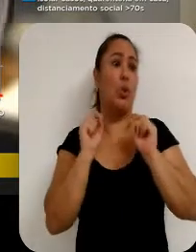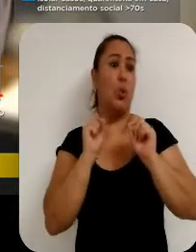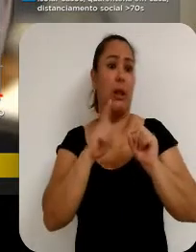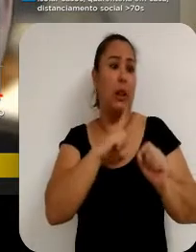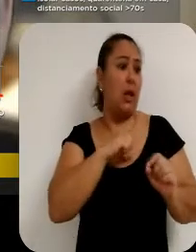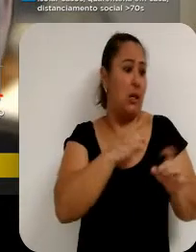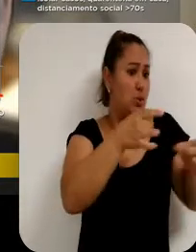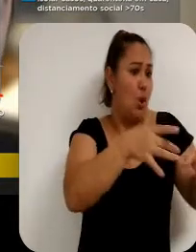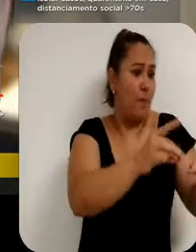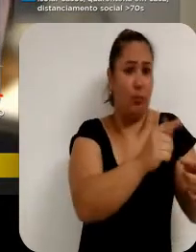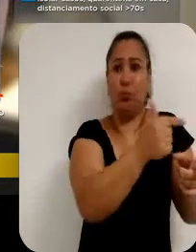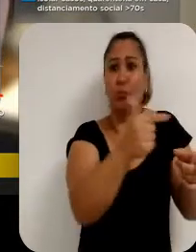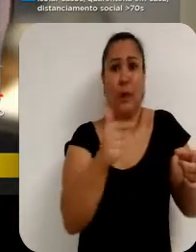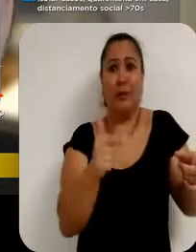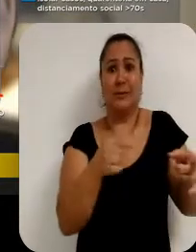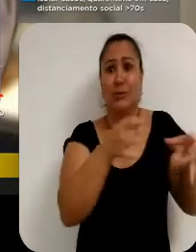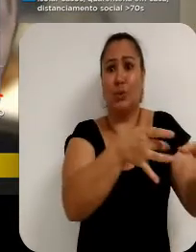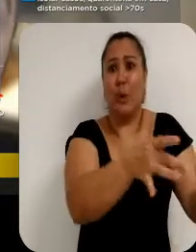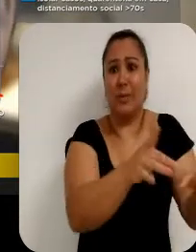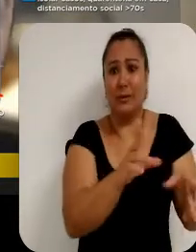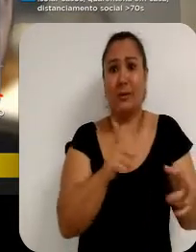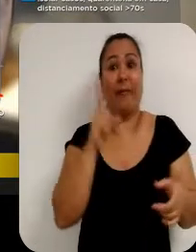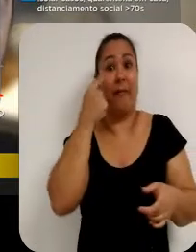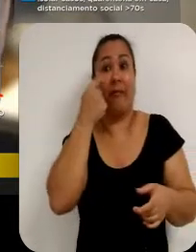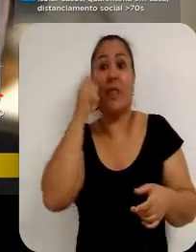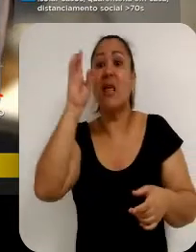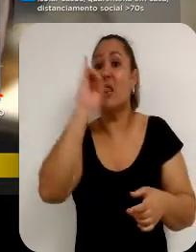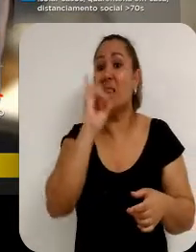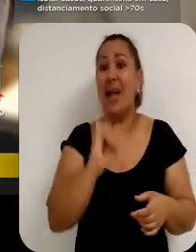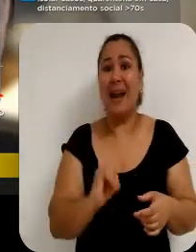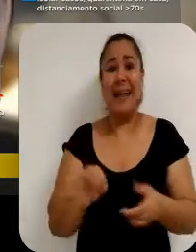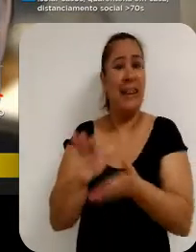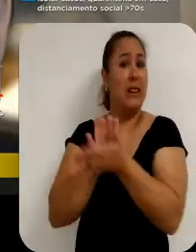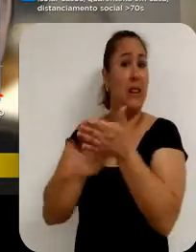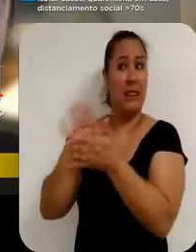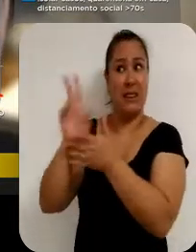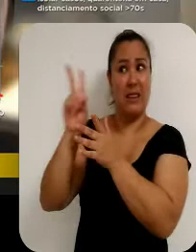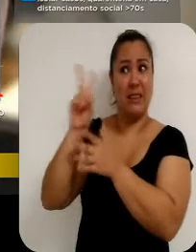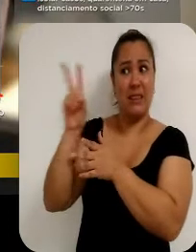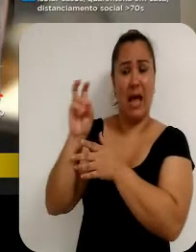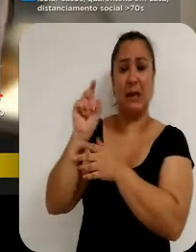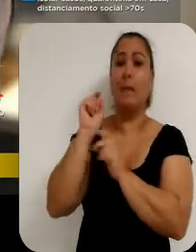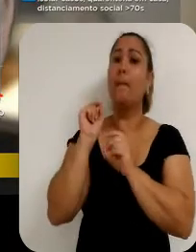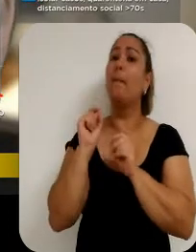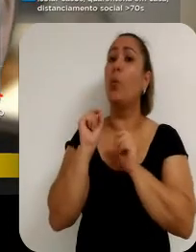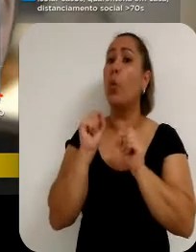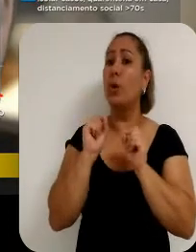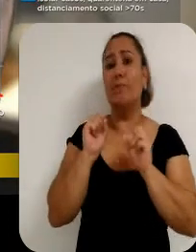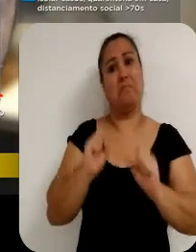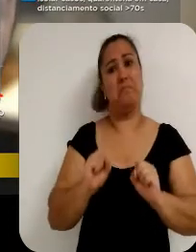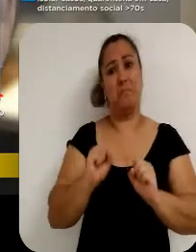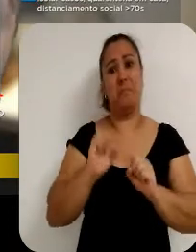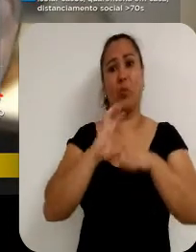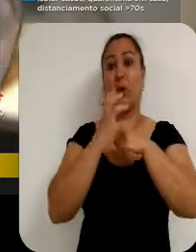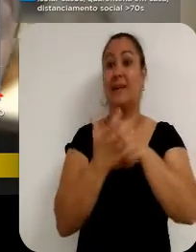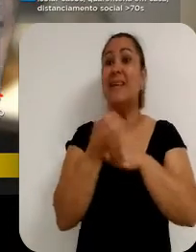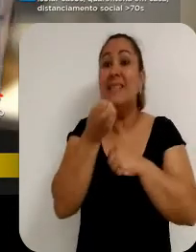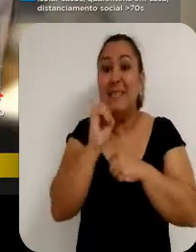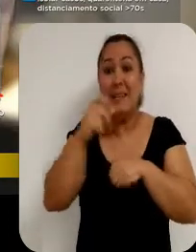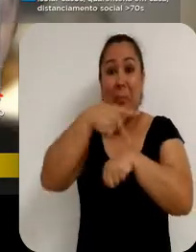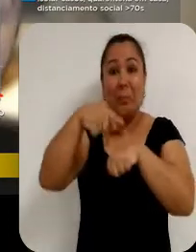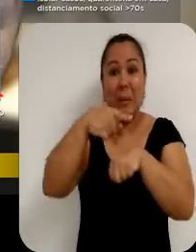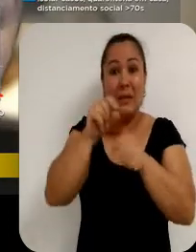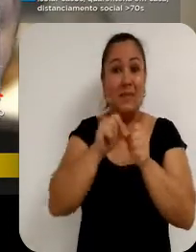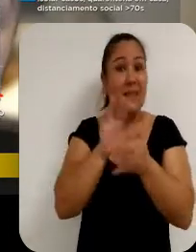que a gente está vendo na Itália não é nada perto do que pode ser o coronavírus se o país não fizer nada. Felizmente a gente está